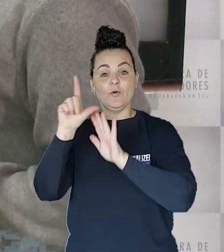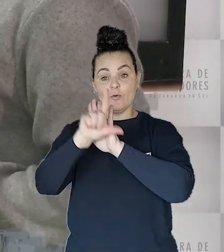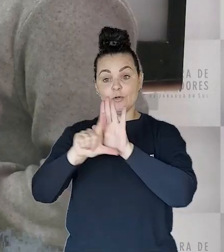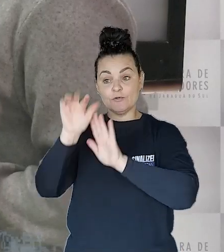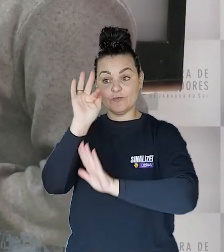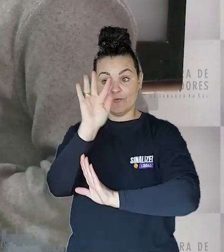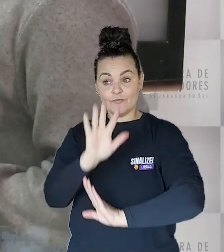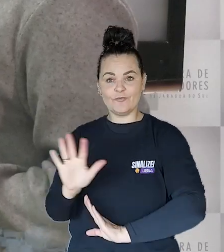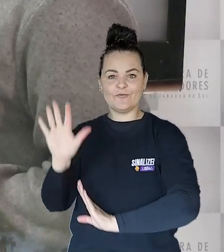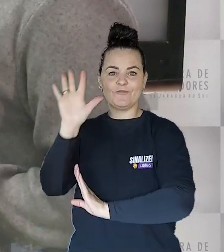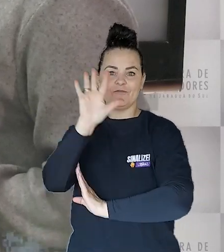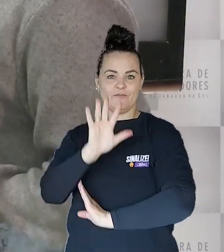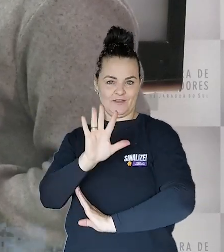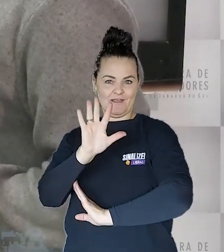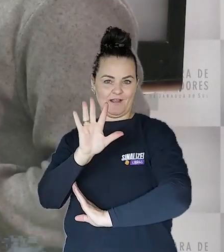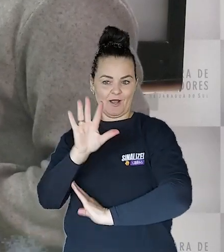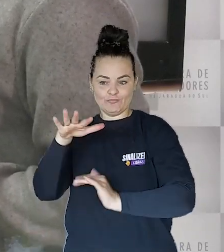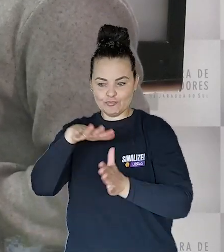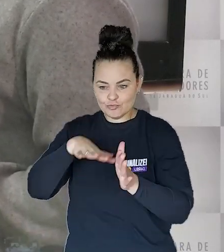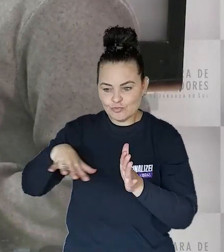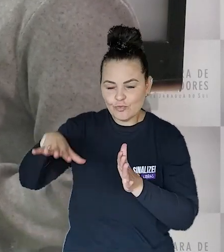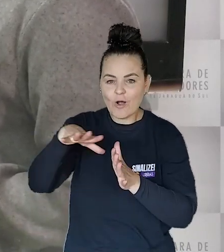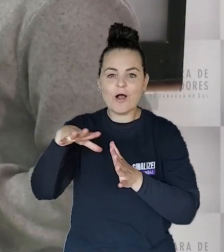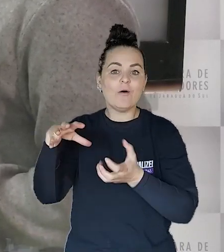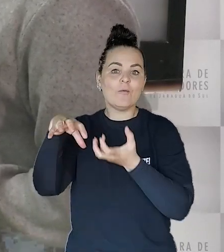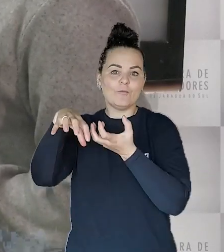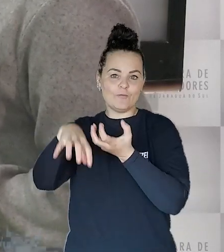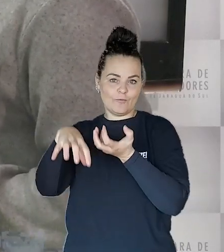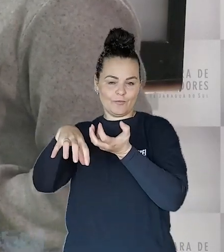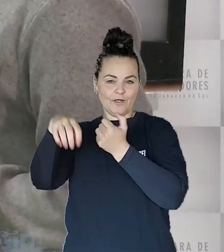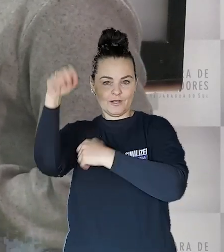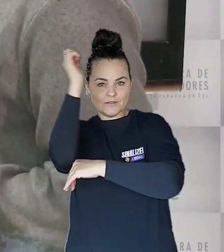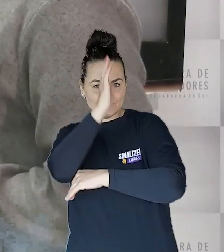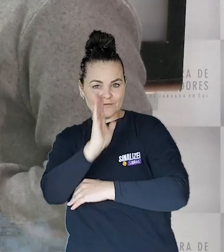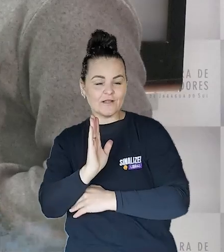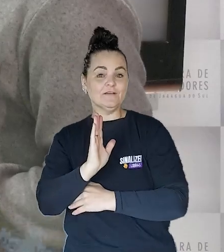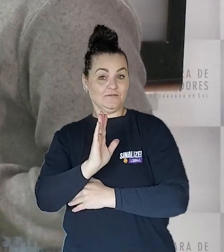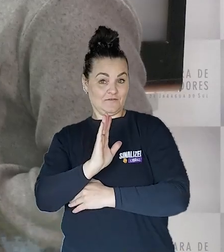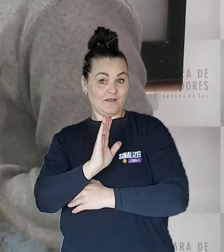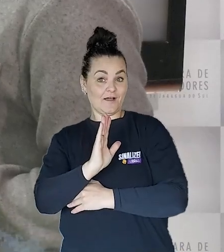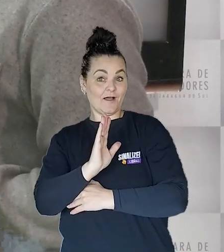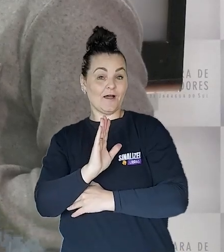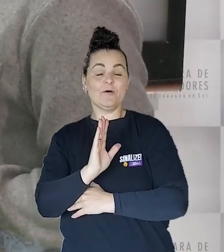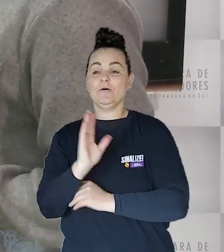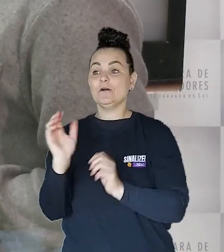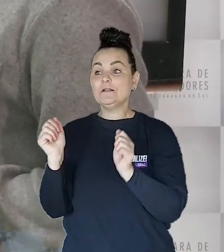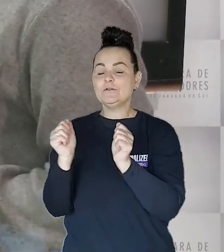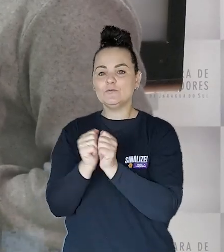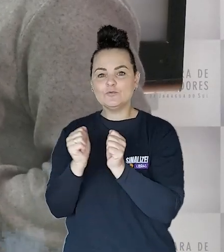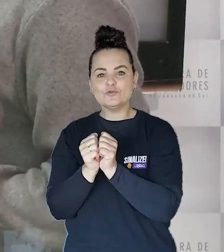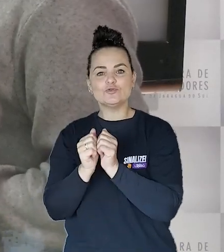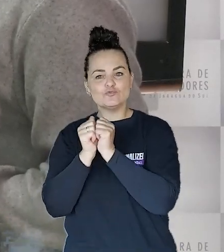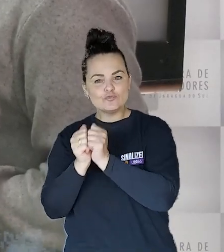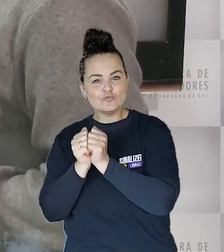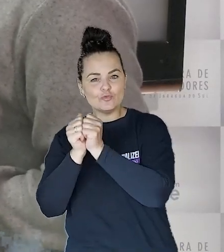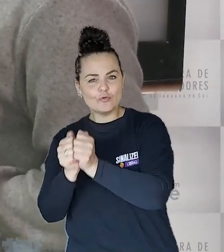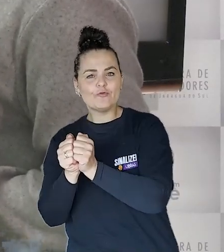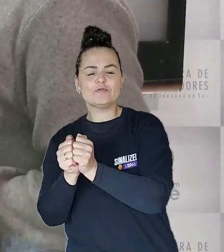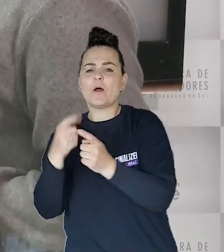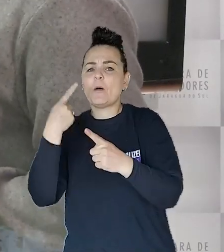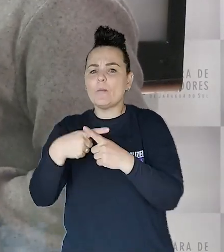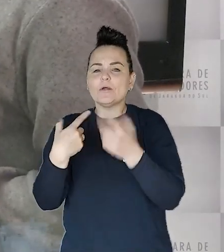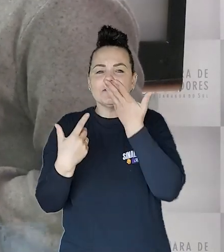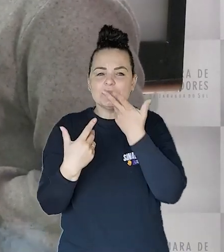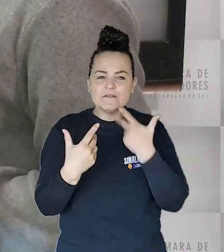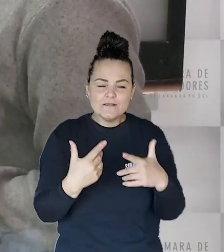dentro do Legislativo Federal né estar dentro daquela Esfera do congresso nacional eh eh convivendo com essa